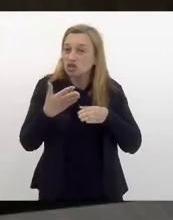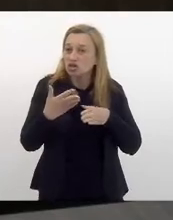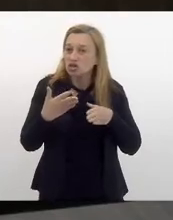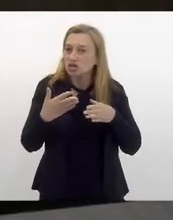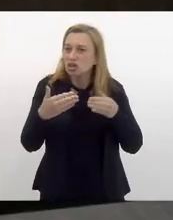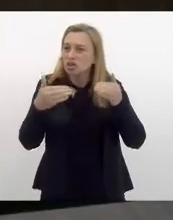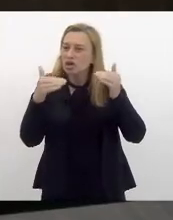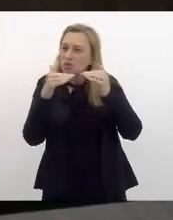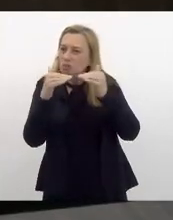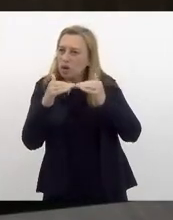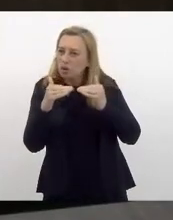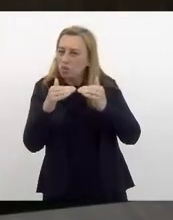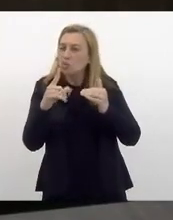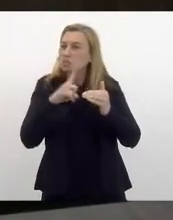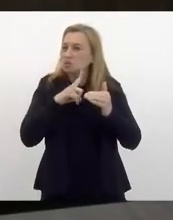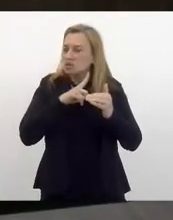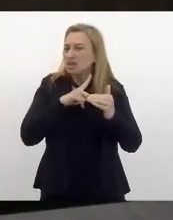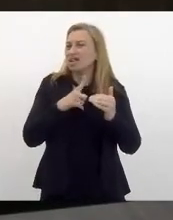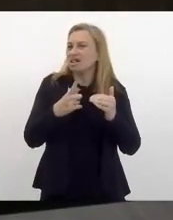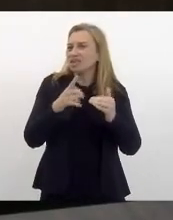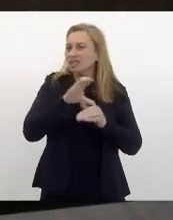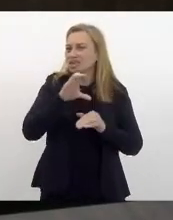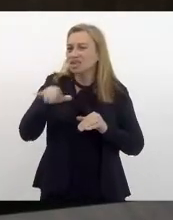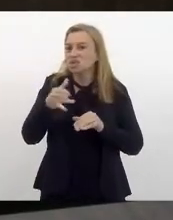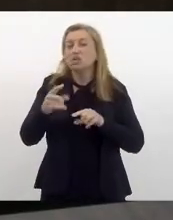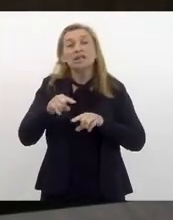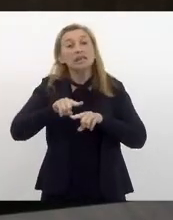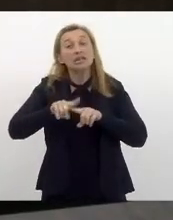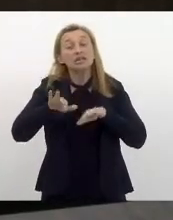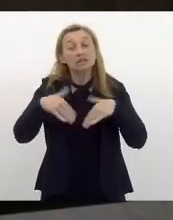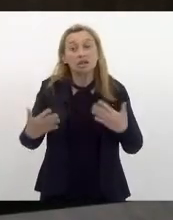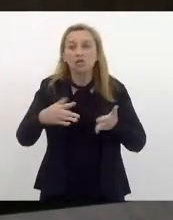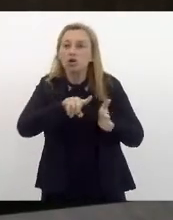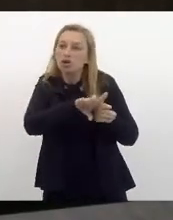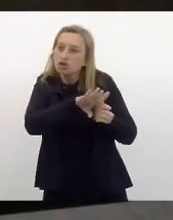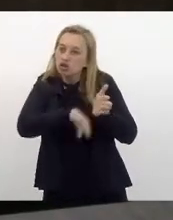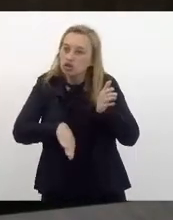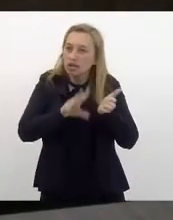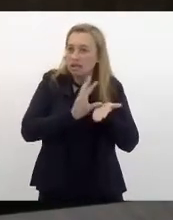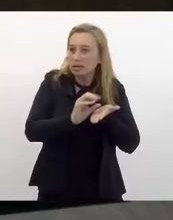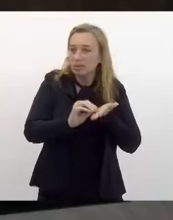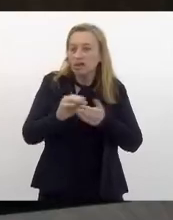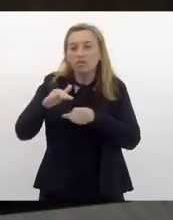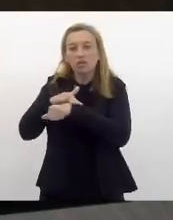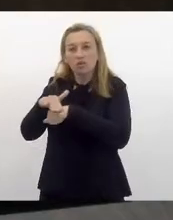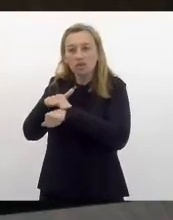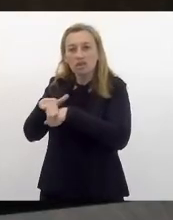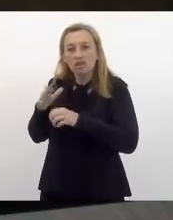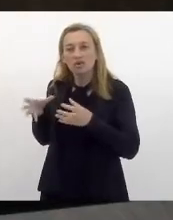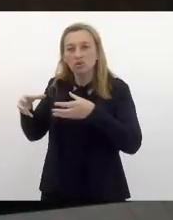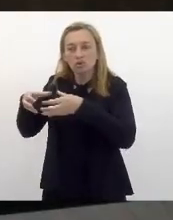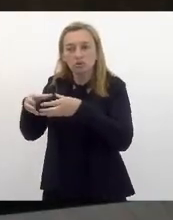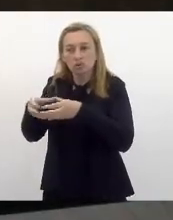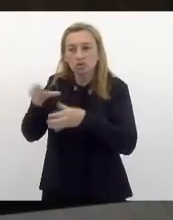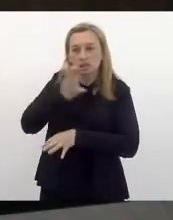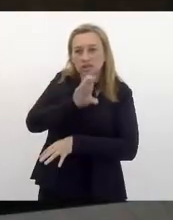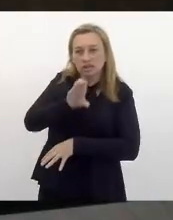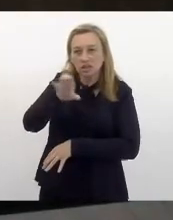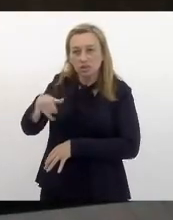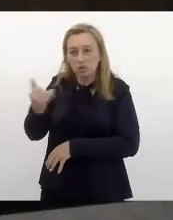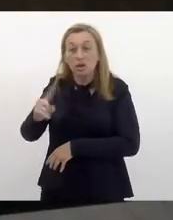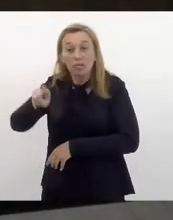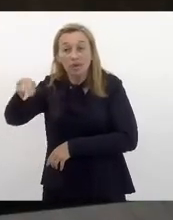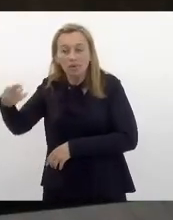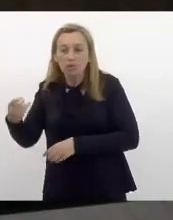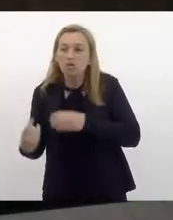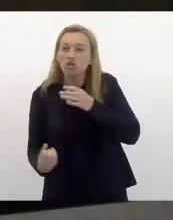acordo tá não parecer da ccj então eu vou retirar de pauta vamos conversar as comissões como a ccj